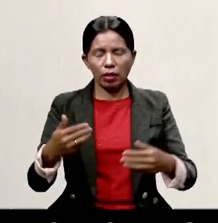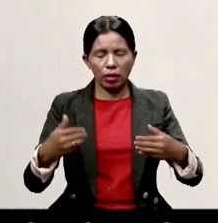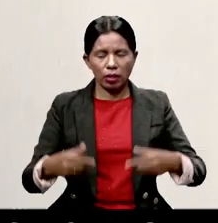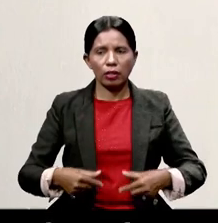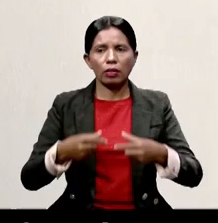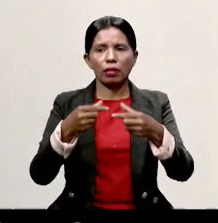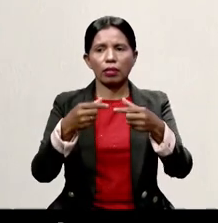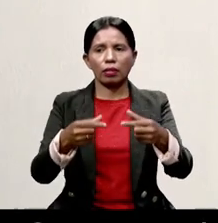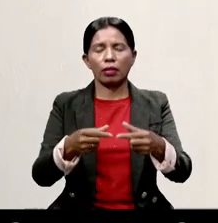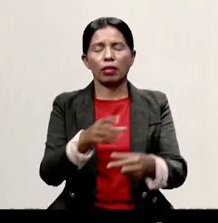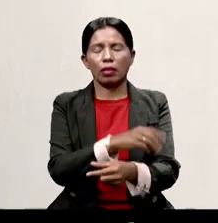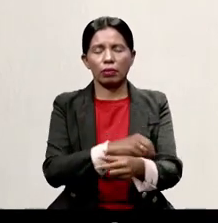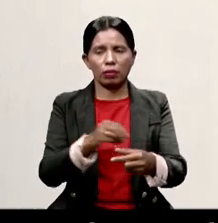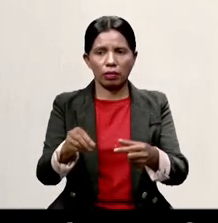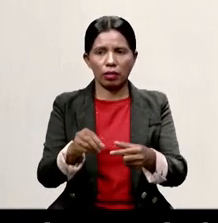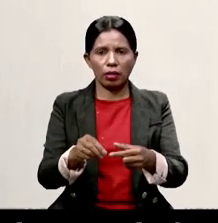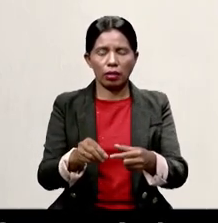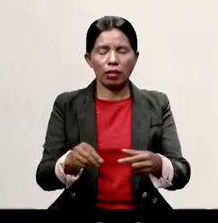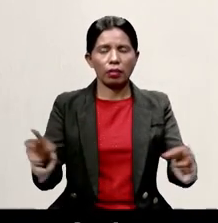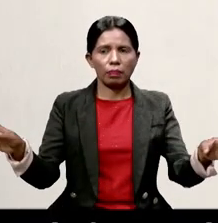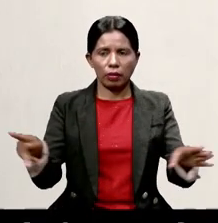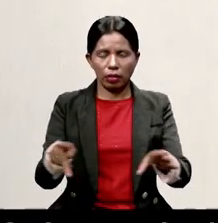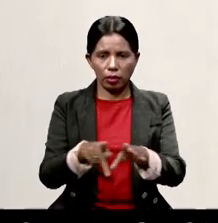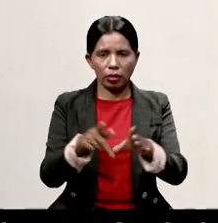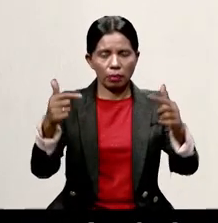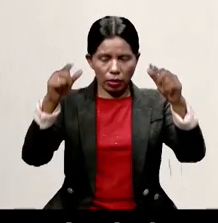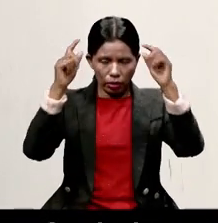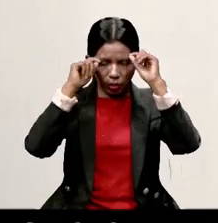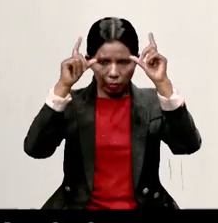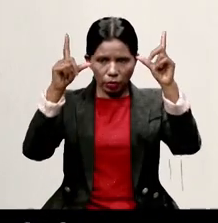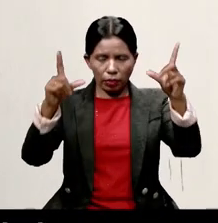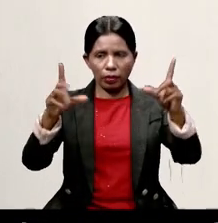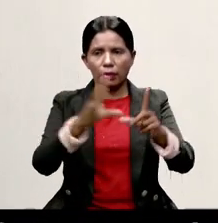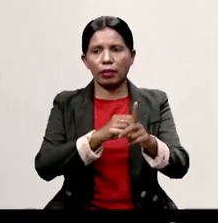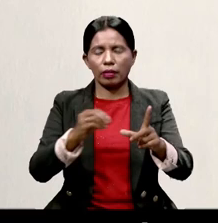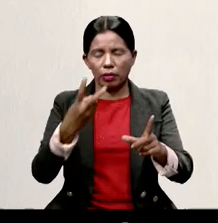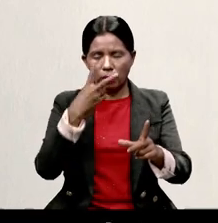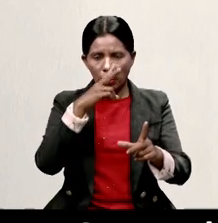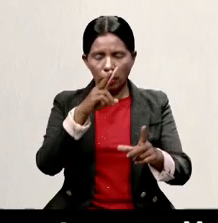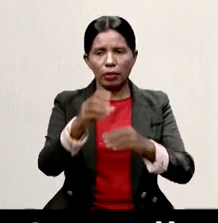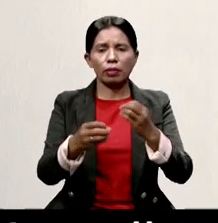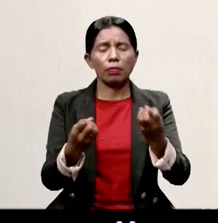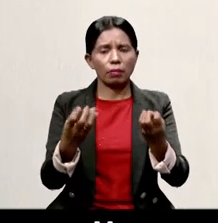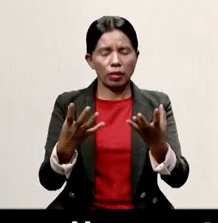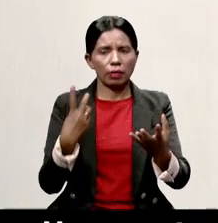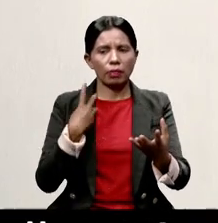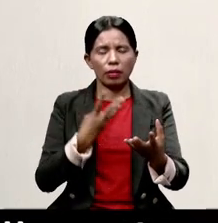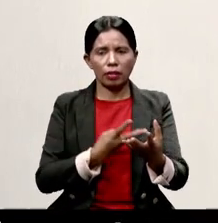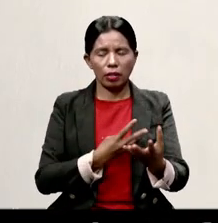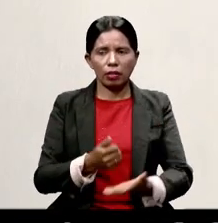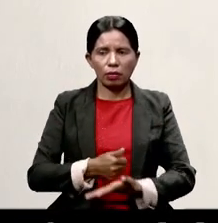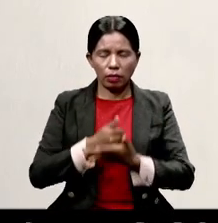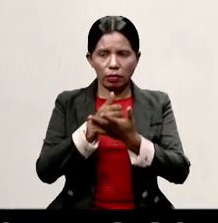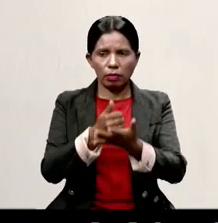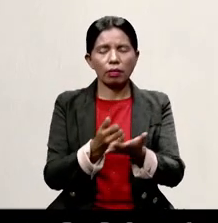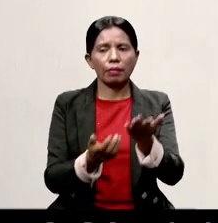e acreditamos que e presenciamos que Timor-Leste também tem muito a oferecer. Então, é nesta balança